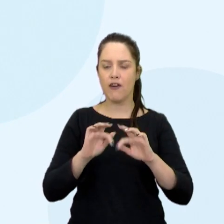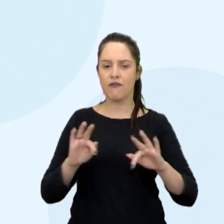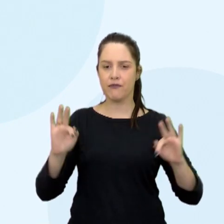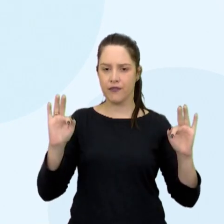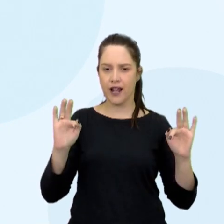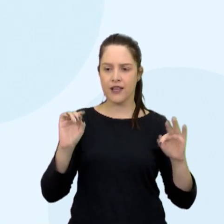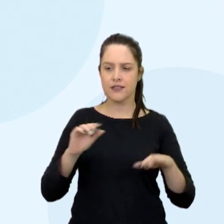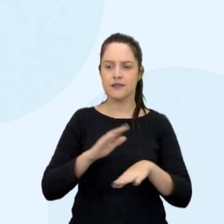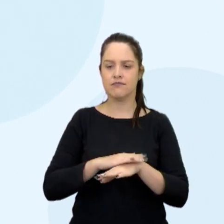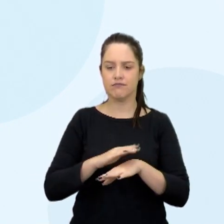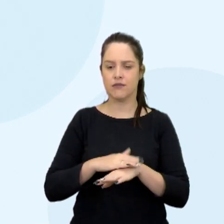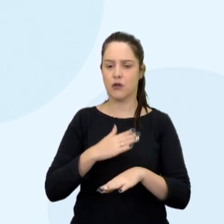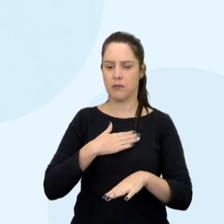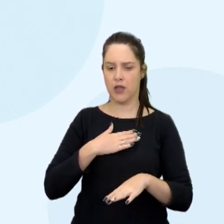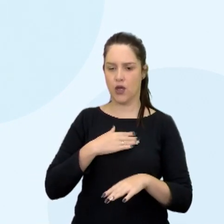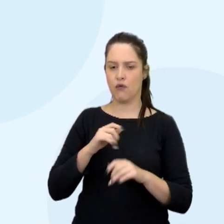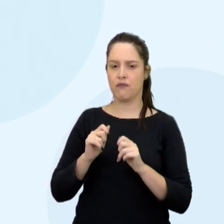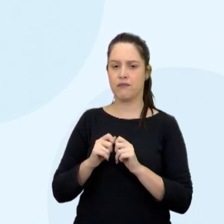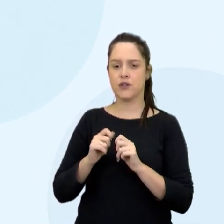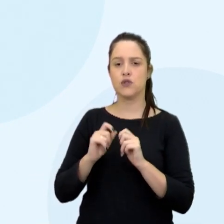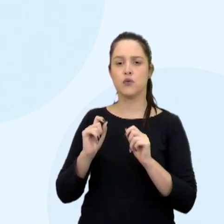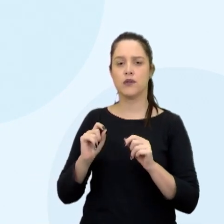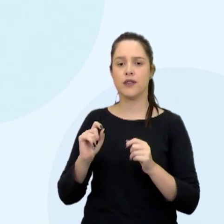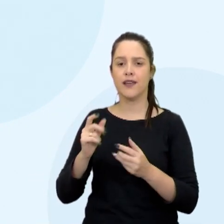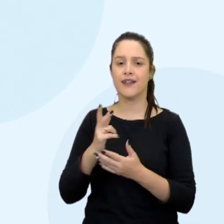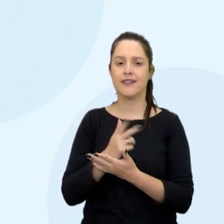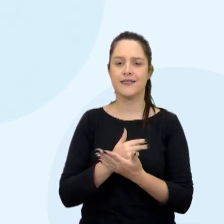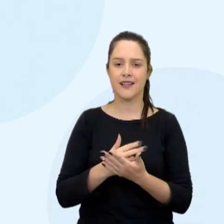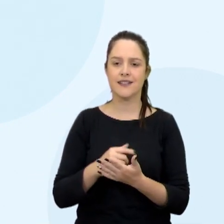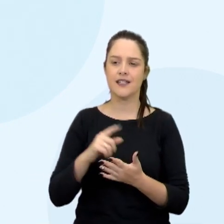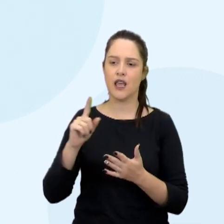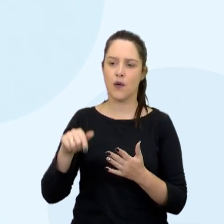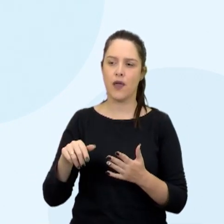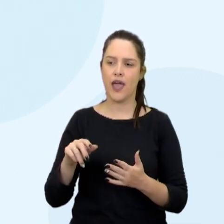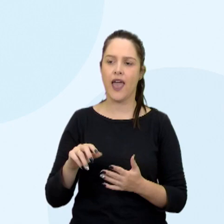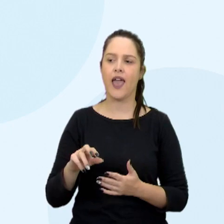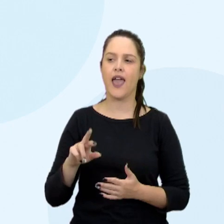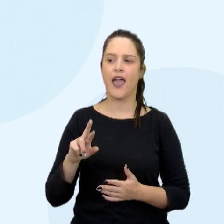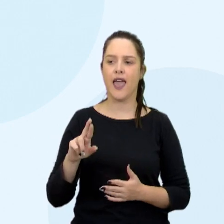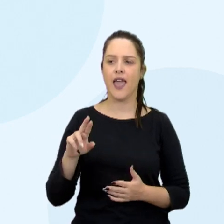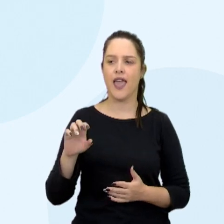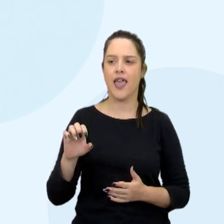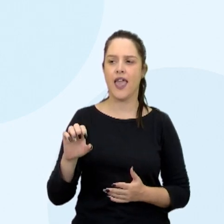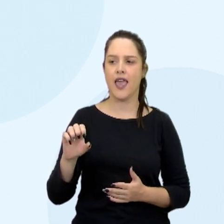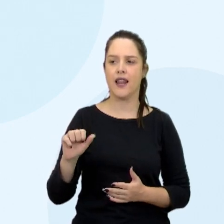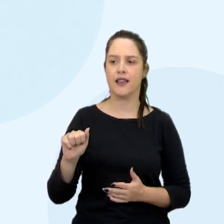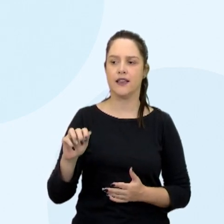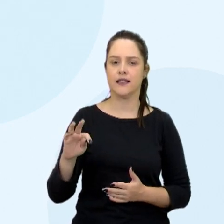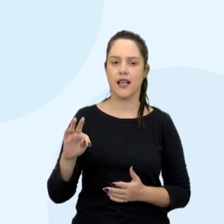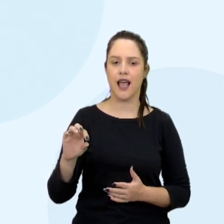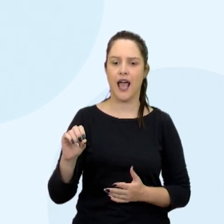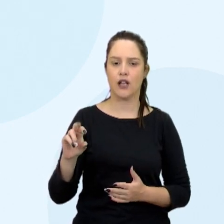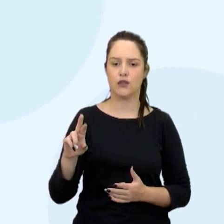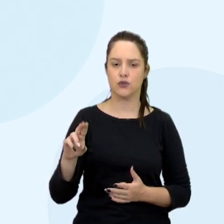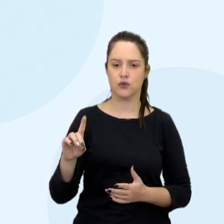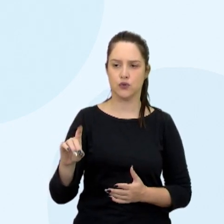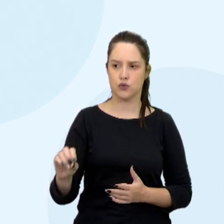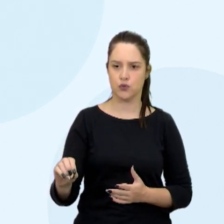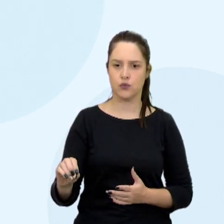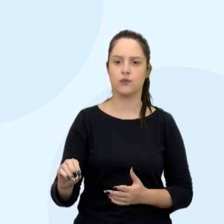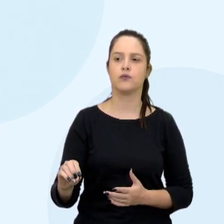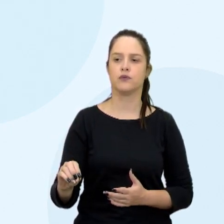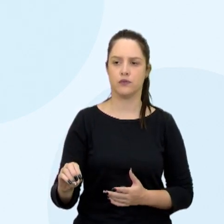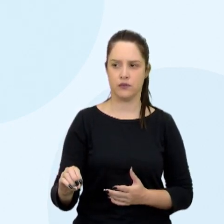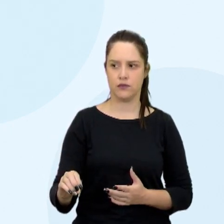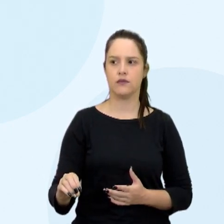Então, esse desenho é um retrato. Eu estou retratando uma outra pessoa. Porque não tem a sua aparência, né? Exatamente. A não ser que